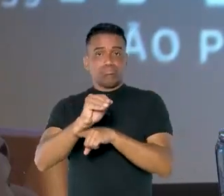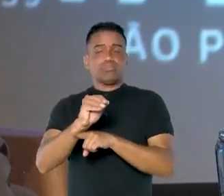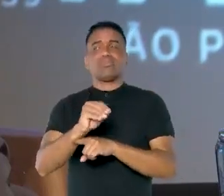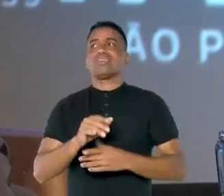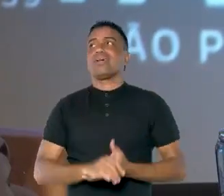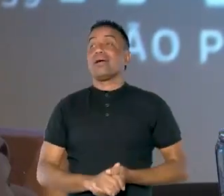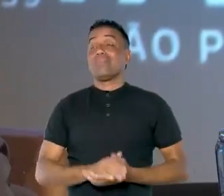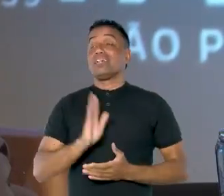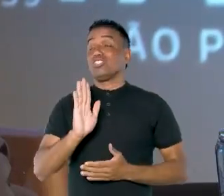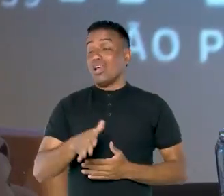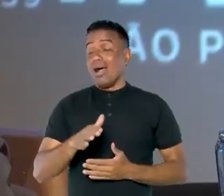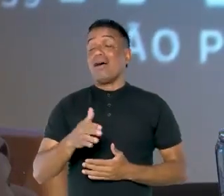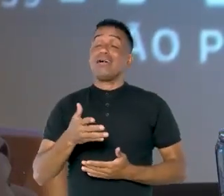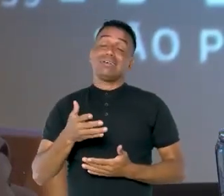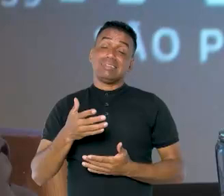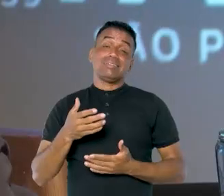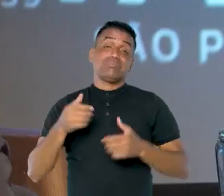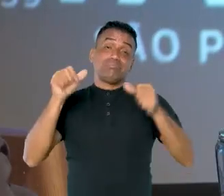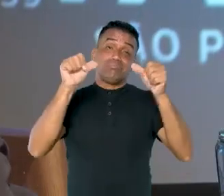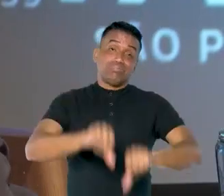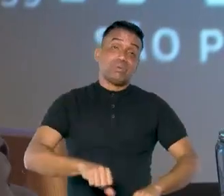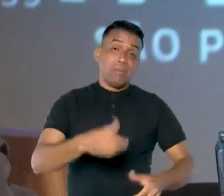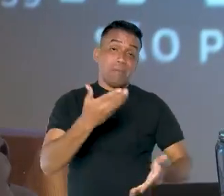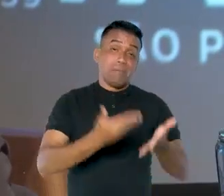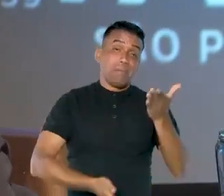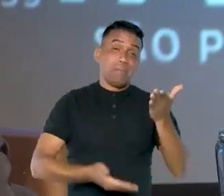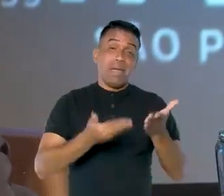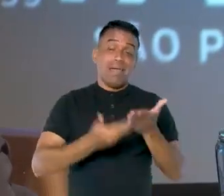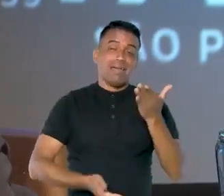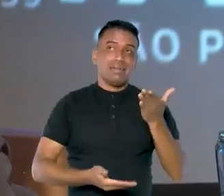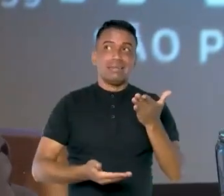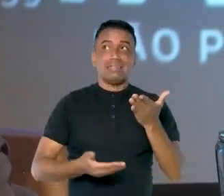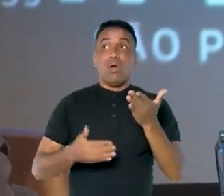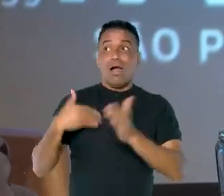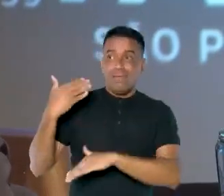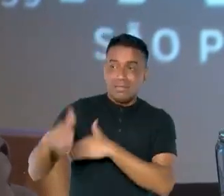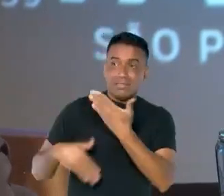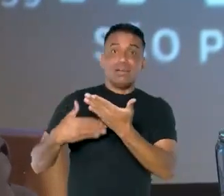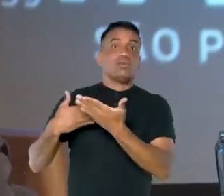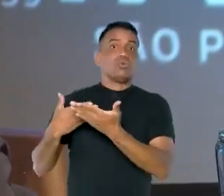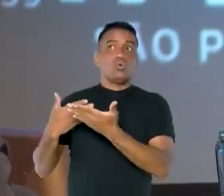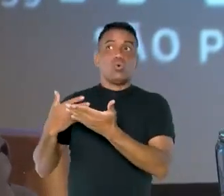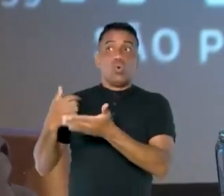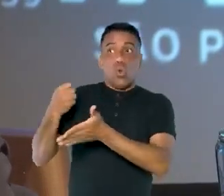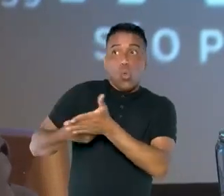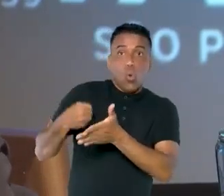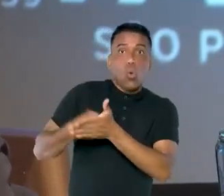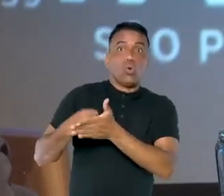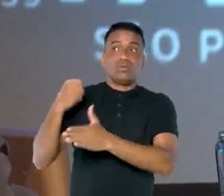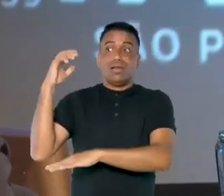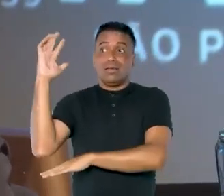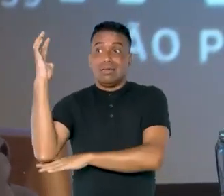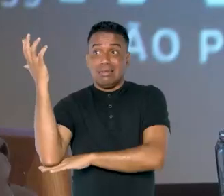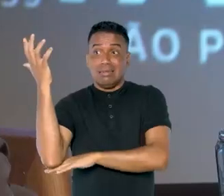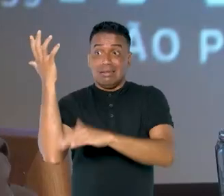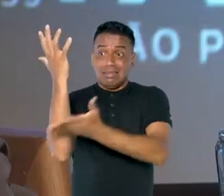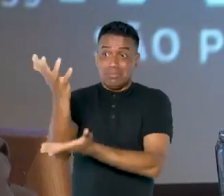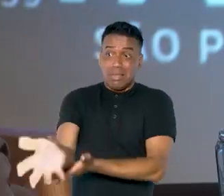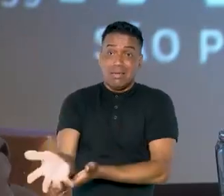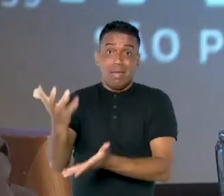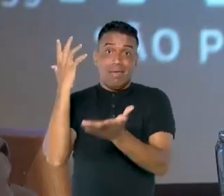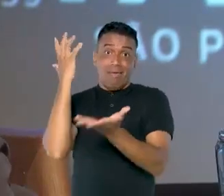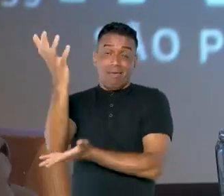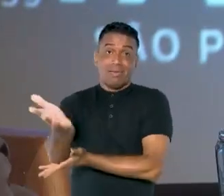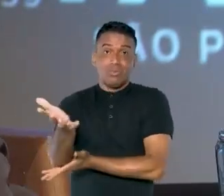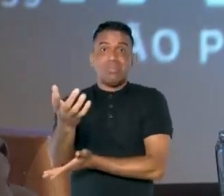Nós avançamos na luta contra o desmatamento, mas estamos perdendo na luta contra as queimadas.